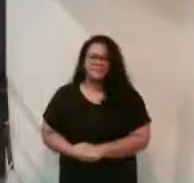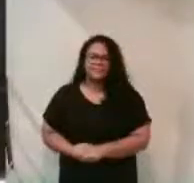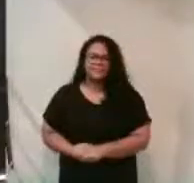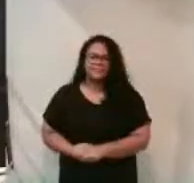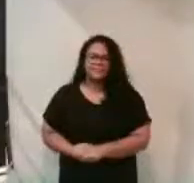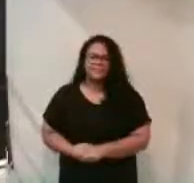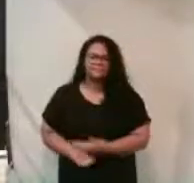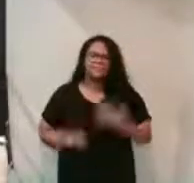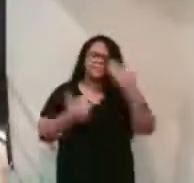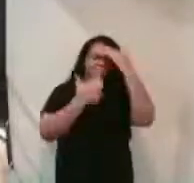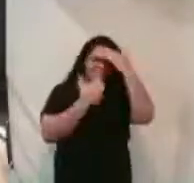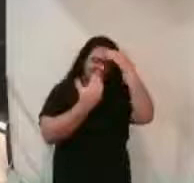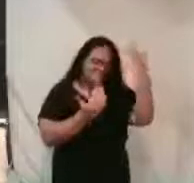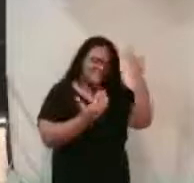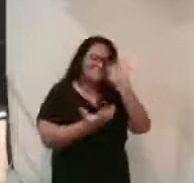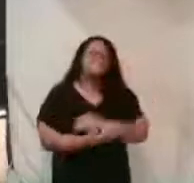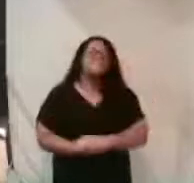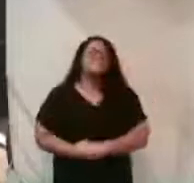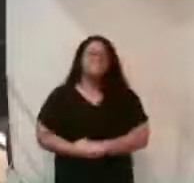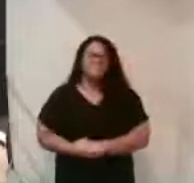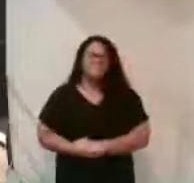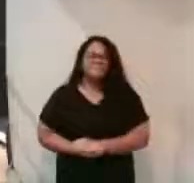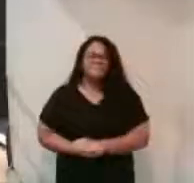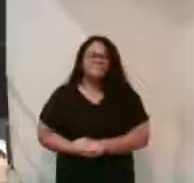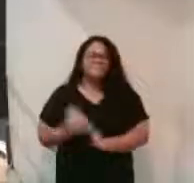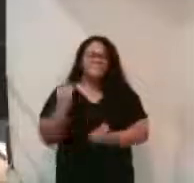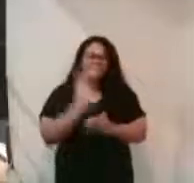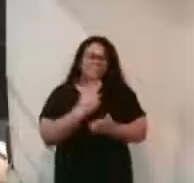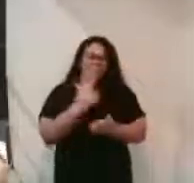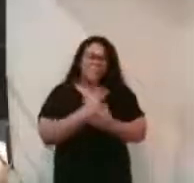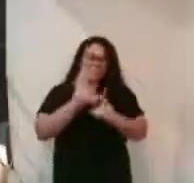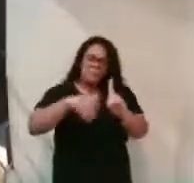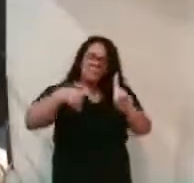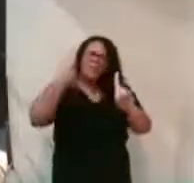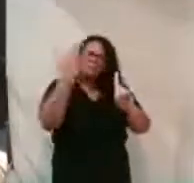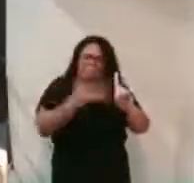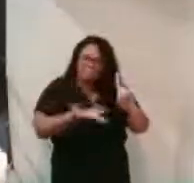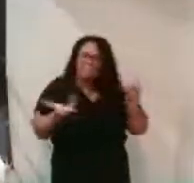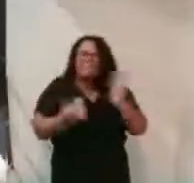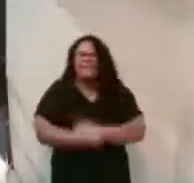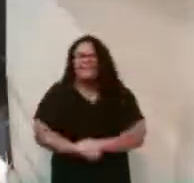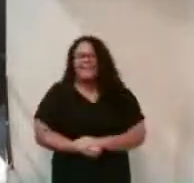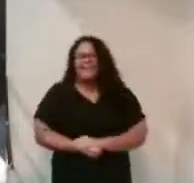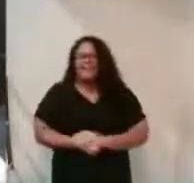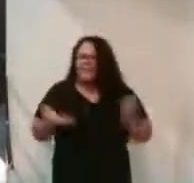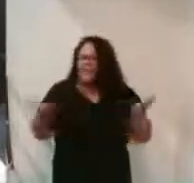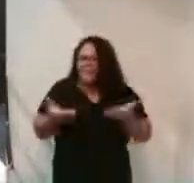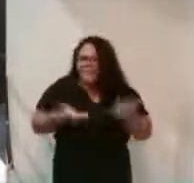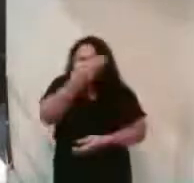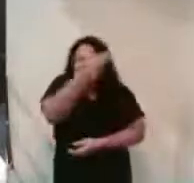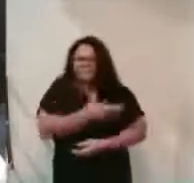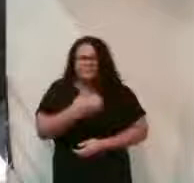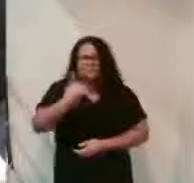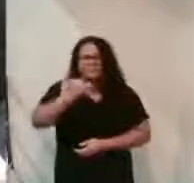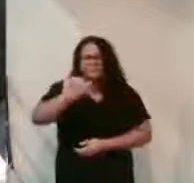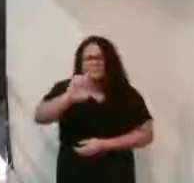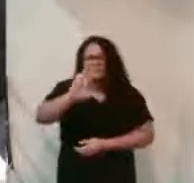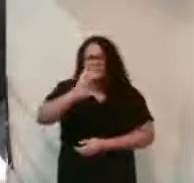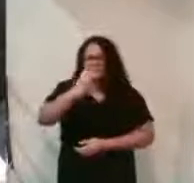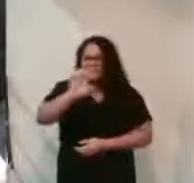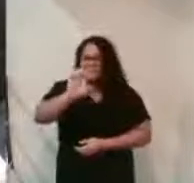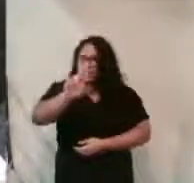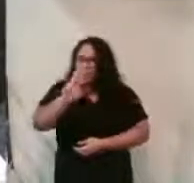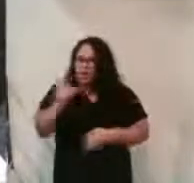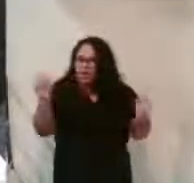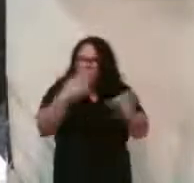Obrigada, doutor Disseu, pelas palavras elogiosas. Depois de doutor Disseu falar, fica bem difícil de você